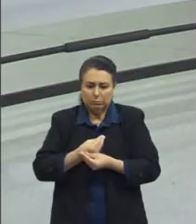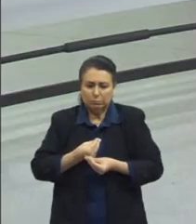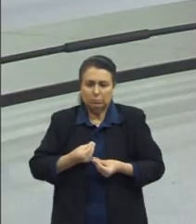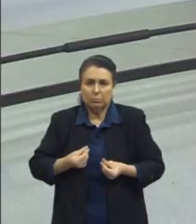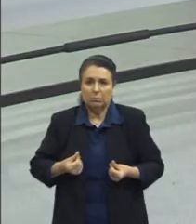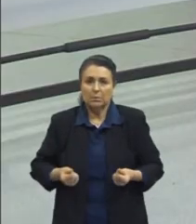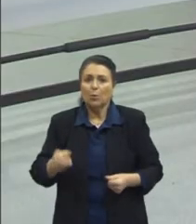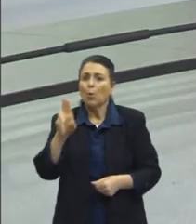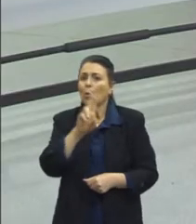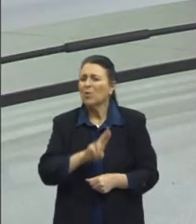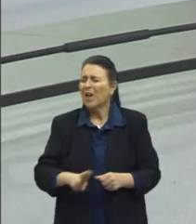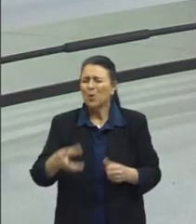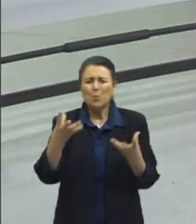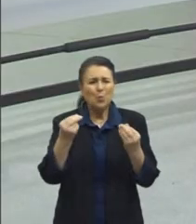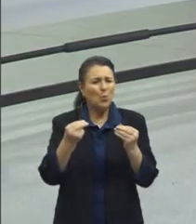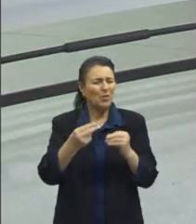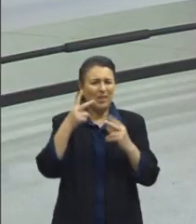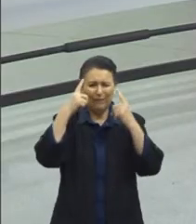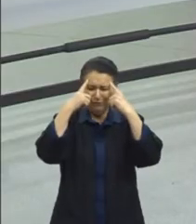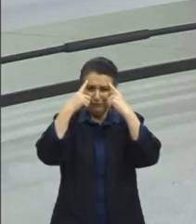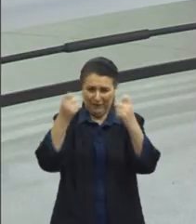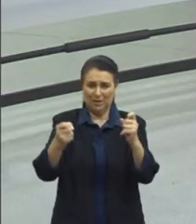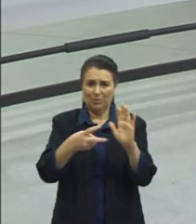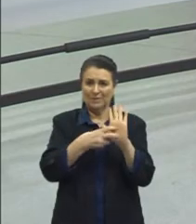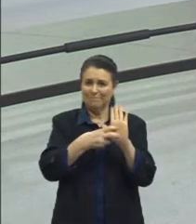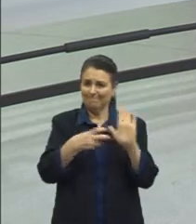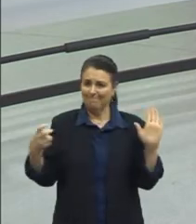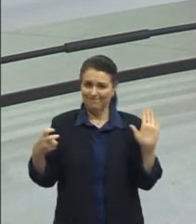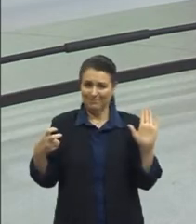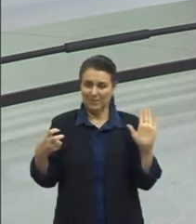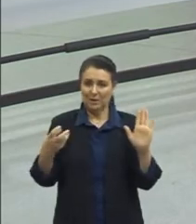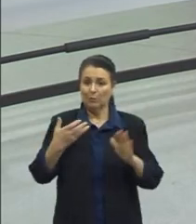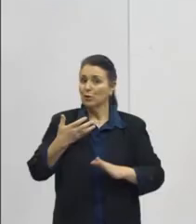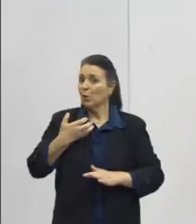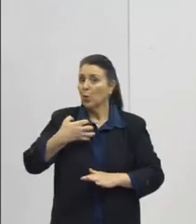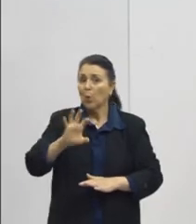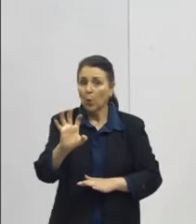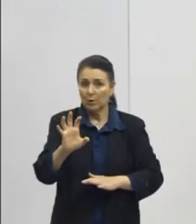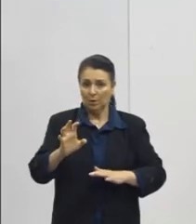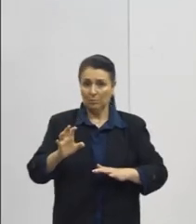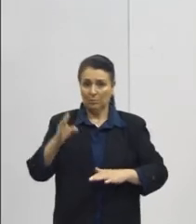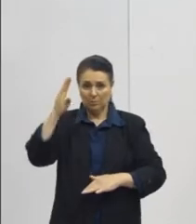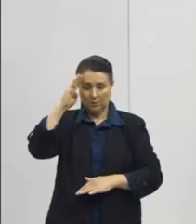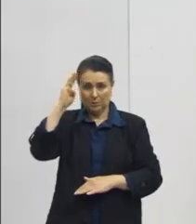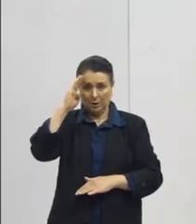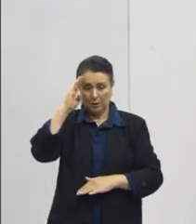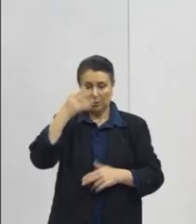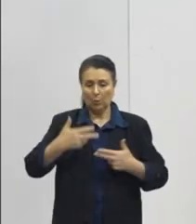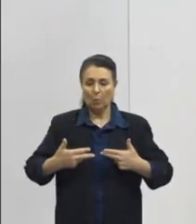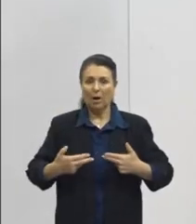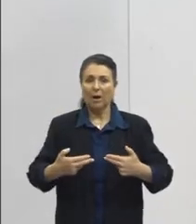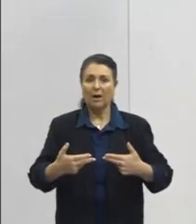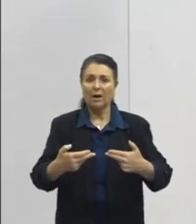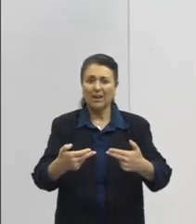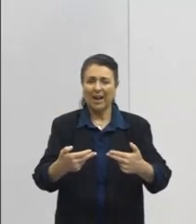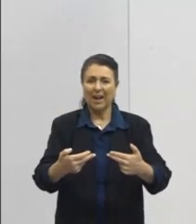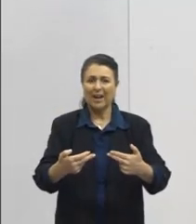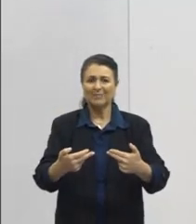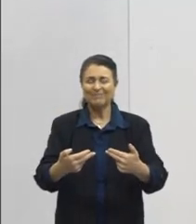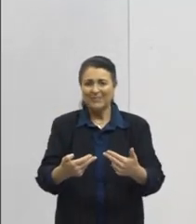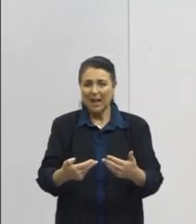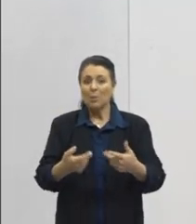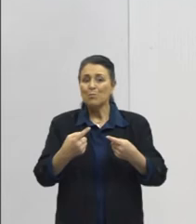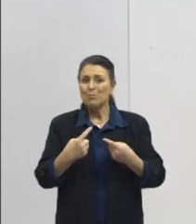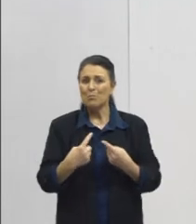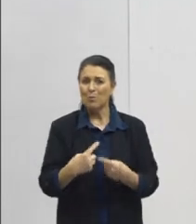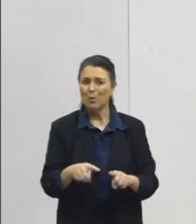muito truculentos não só contra militares né No fim a guerra desgasta muito né a imagem dos Estados Unidos